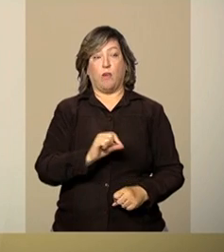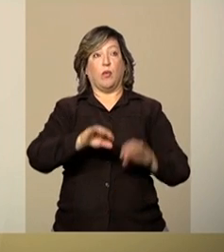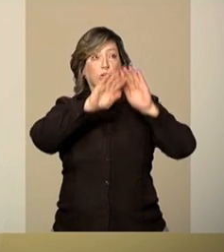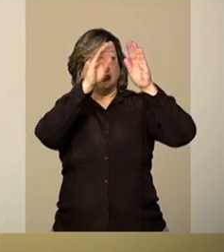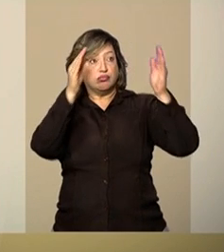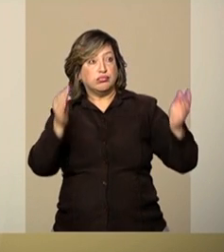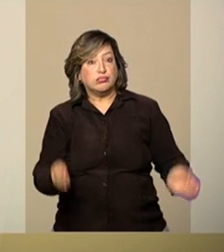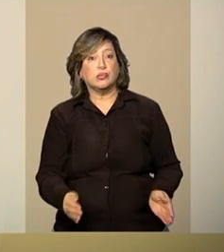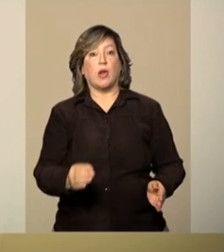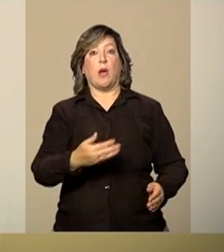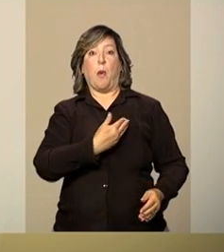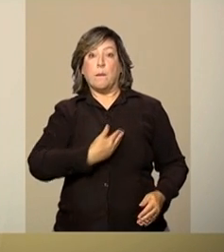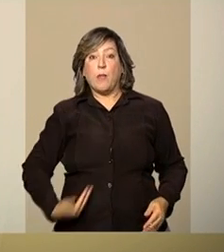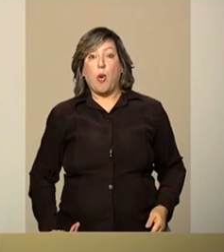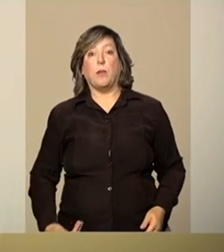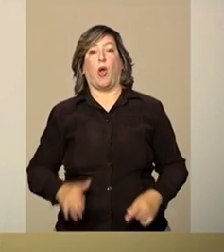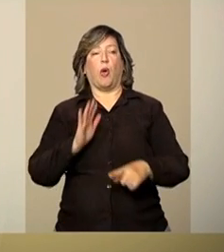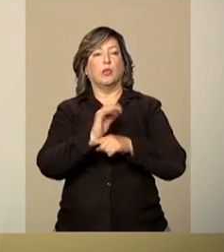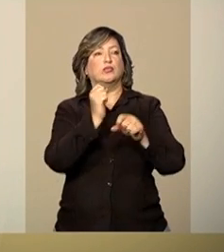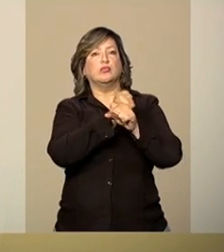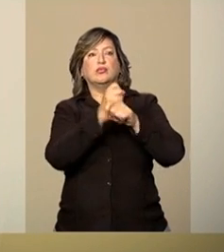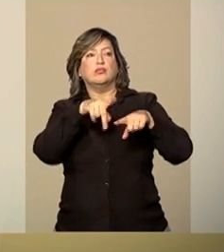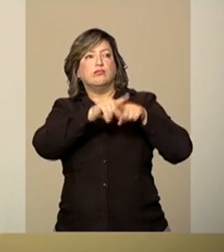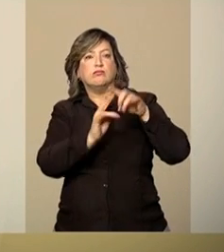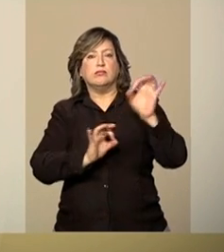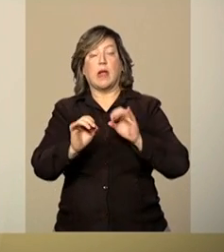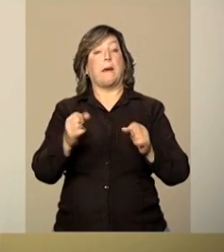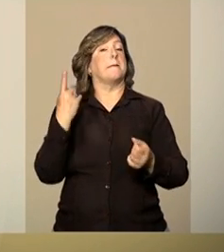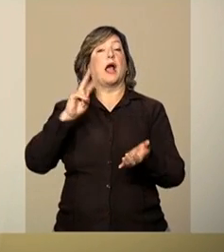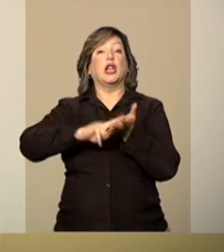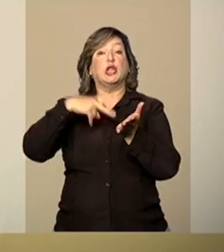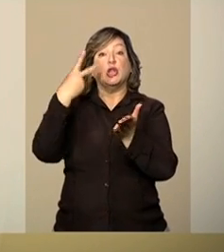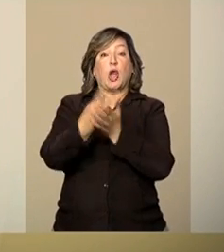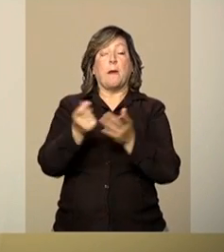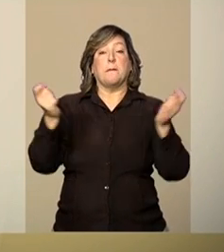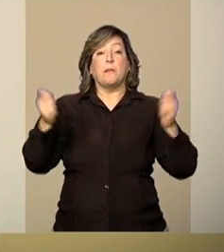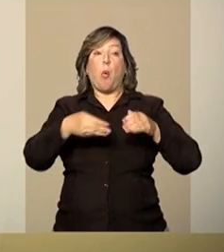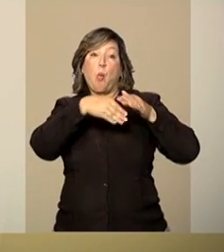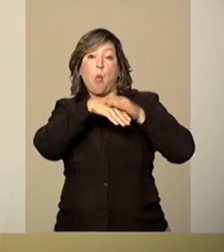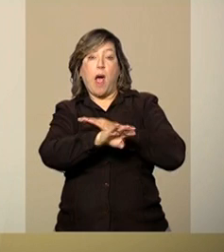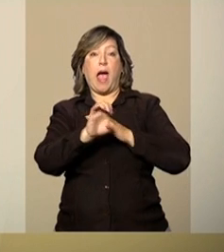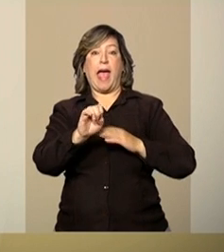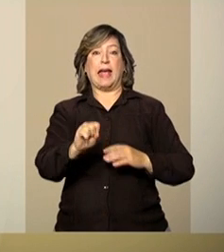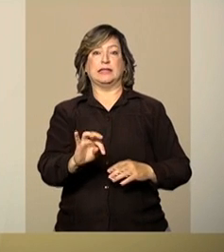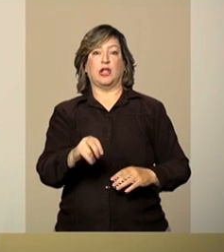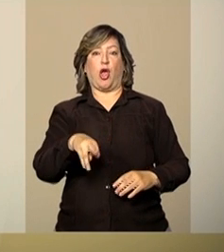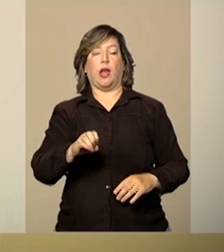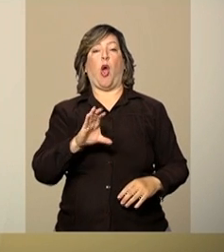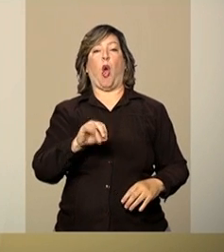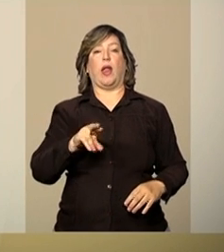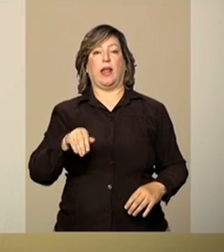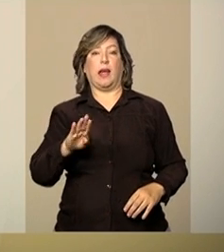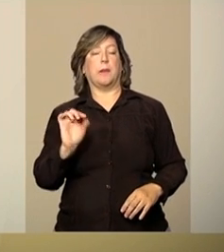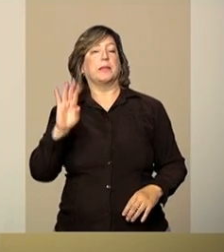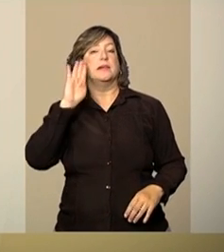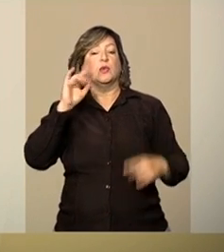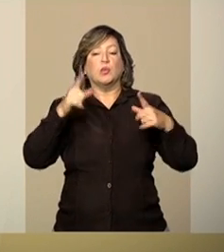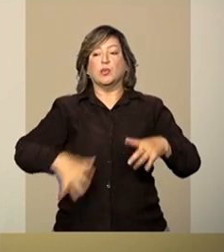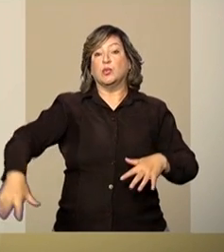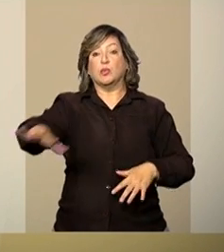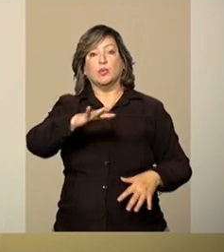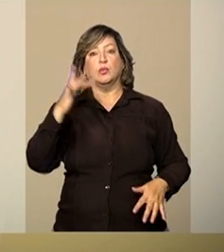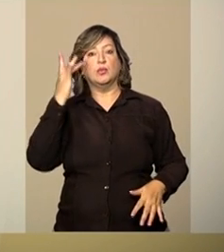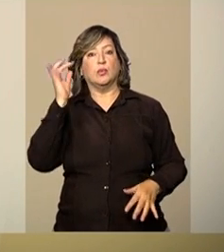armazéns públicos o nosso objetivo é dobrar a capacidade de estoque da Conab principalmente nas regiões